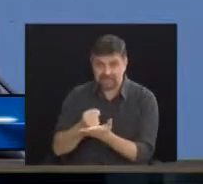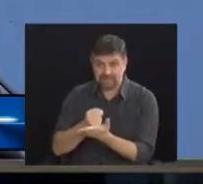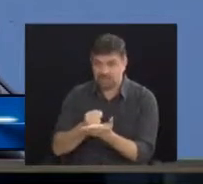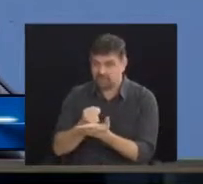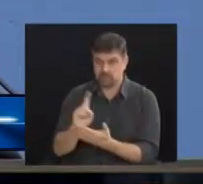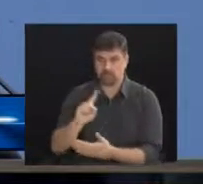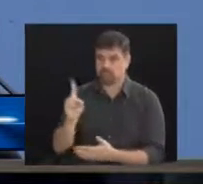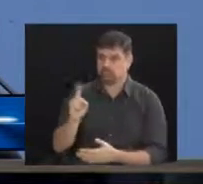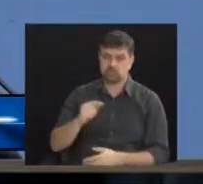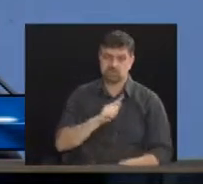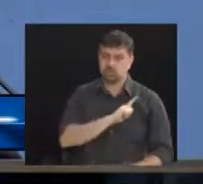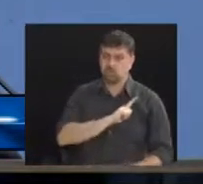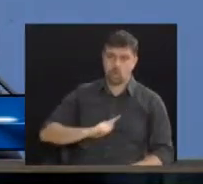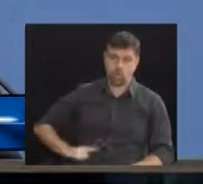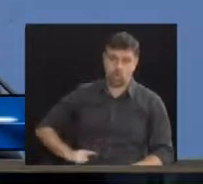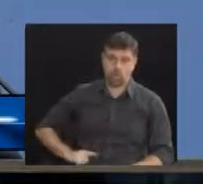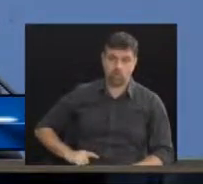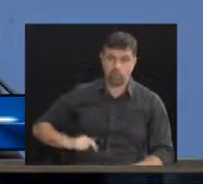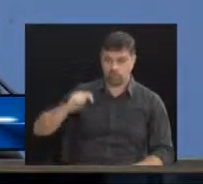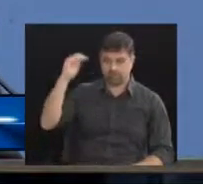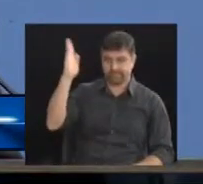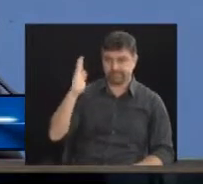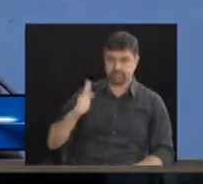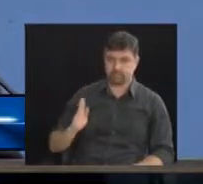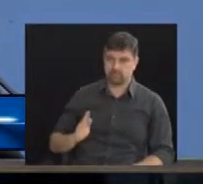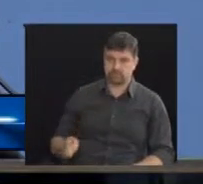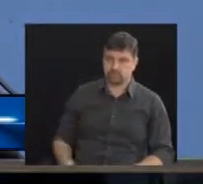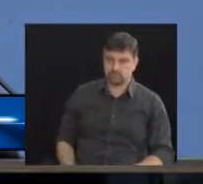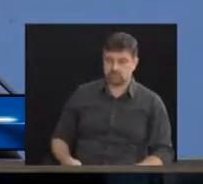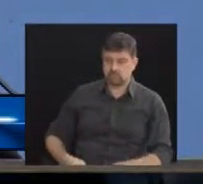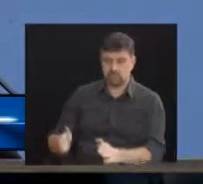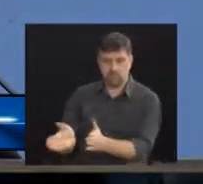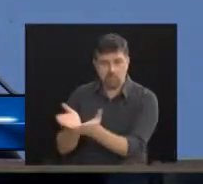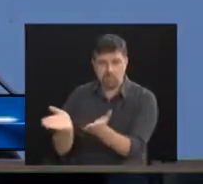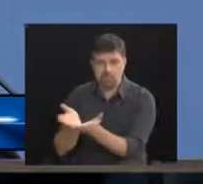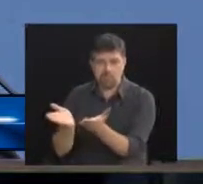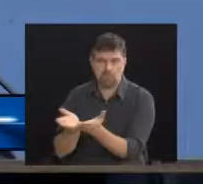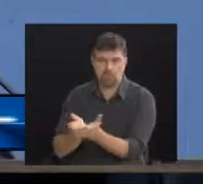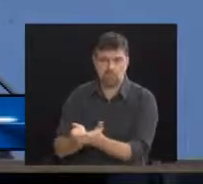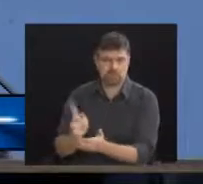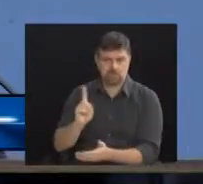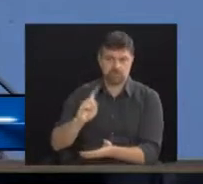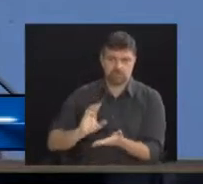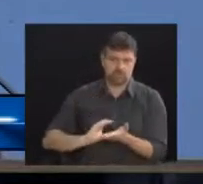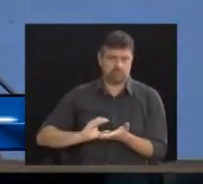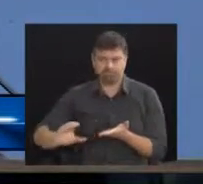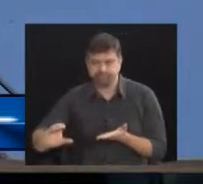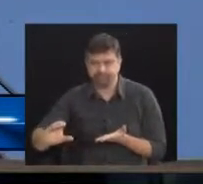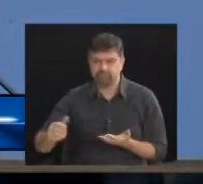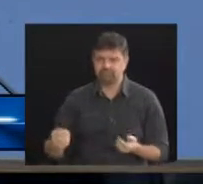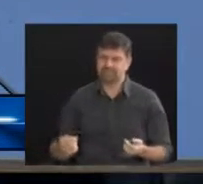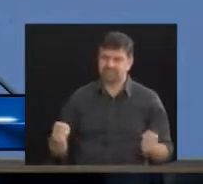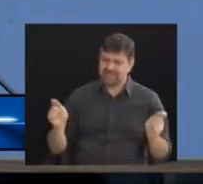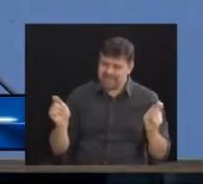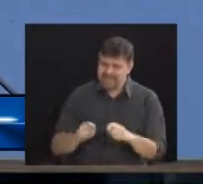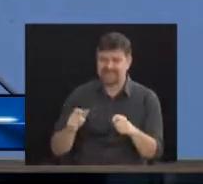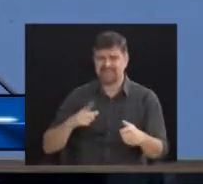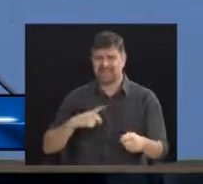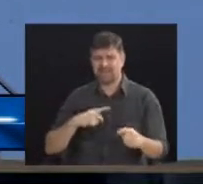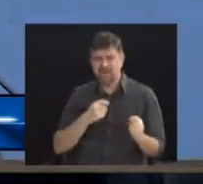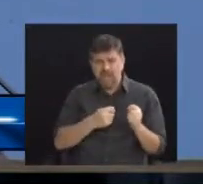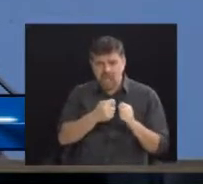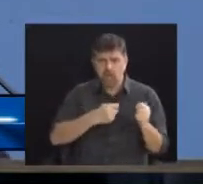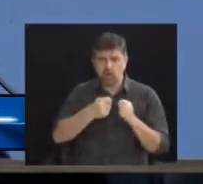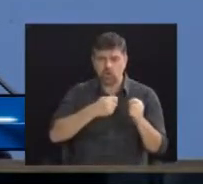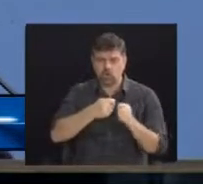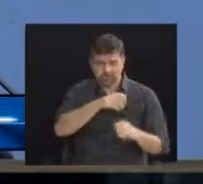fornecidos pelo governo federal. Tanta coisa para se cortar no governo federal, que a nossa presidente prometeu